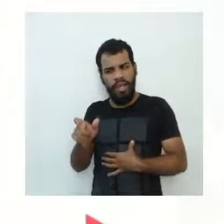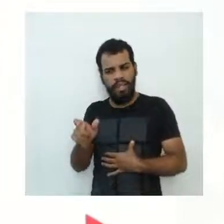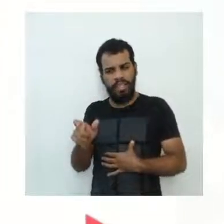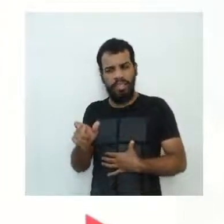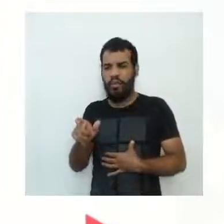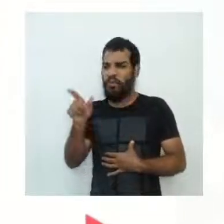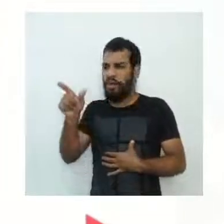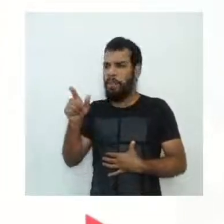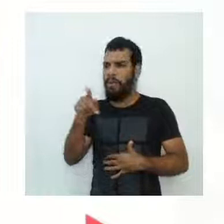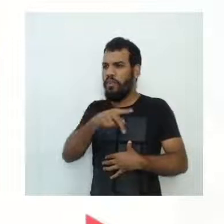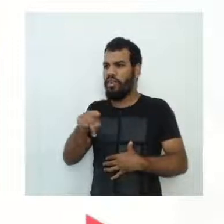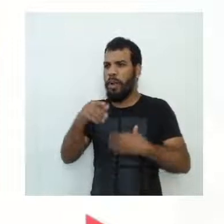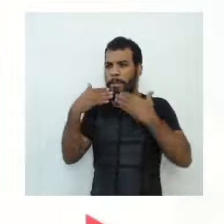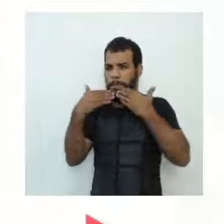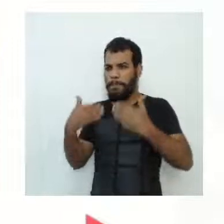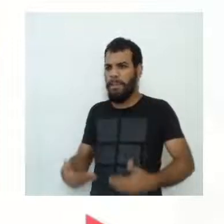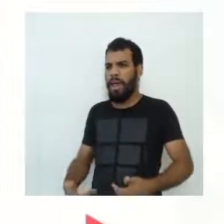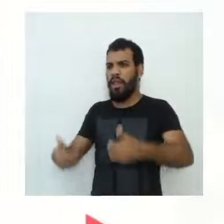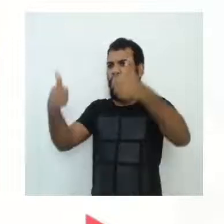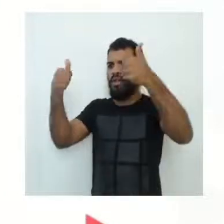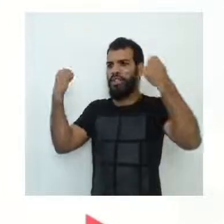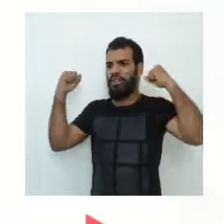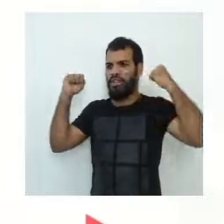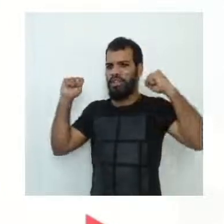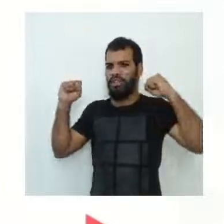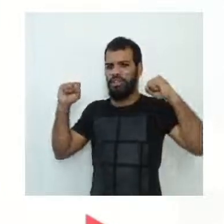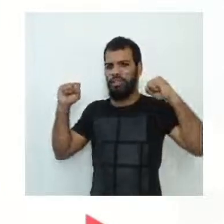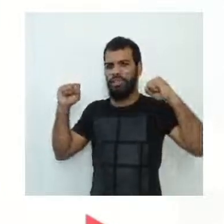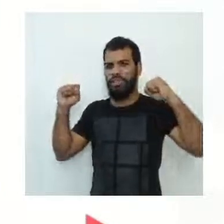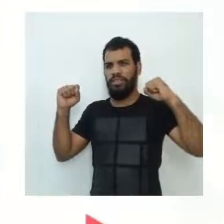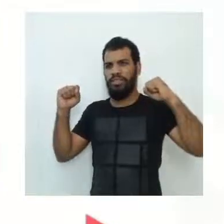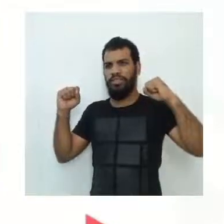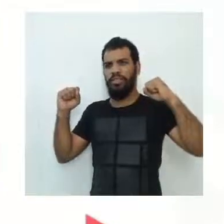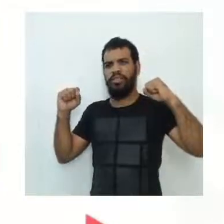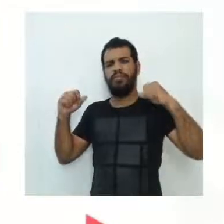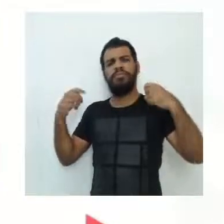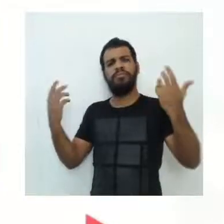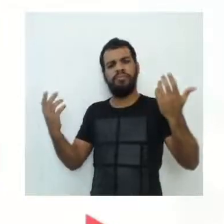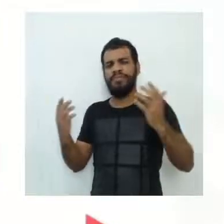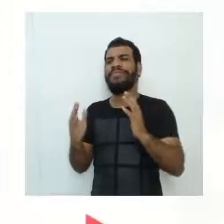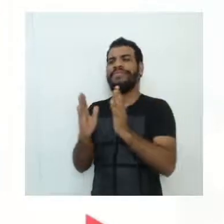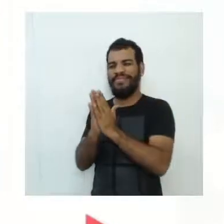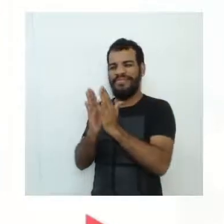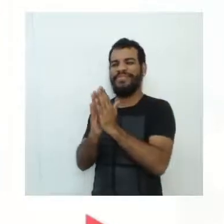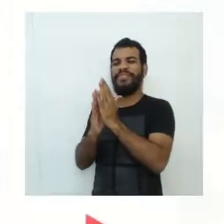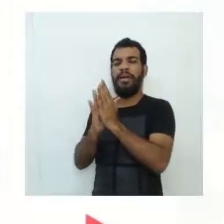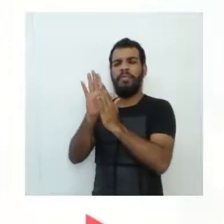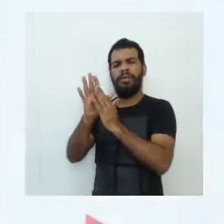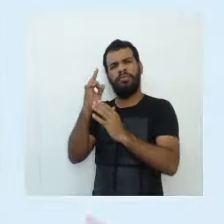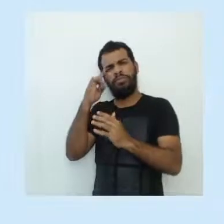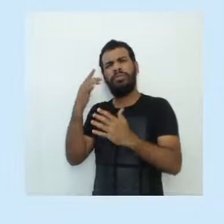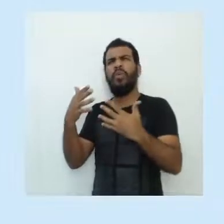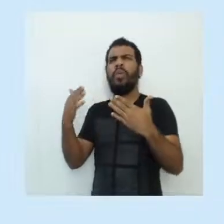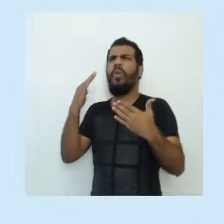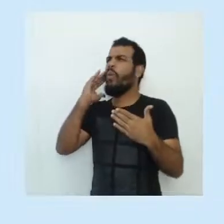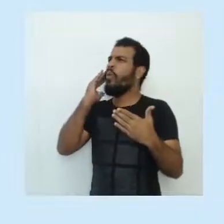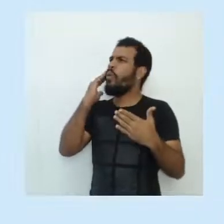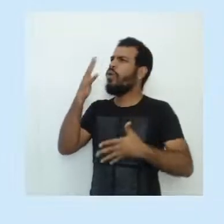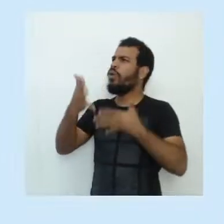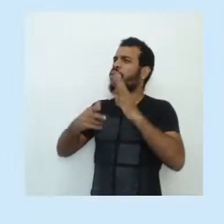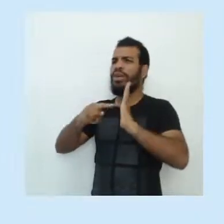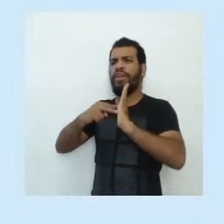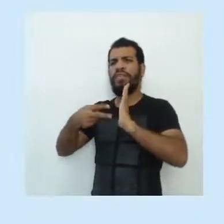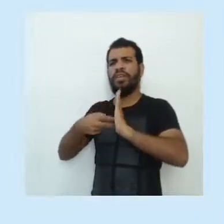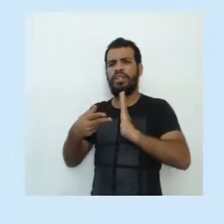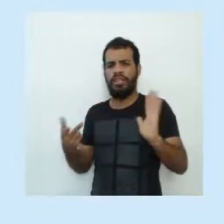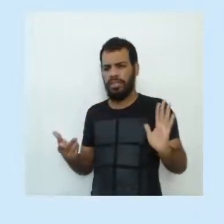o melhor professor de educação física. O elogio é até válido, mas fica comprometida aí até a leitura se você